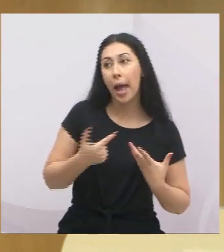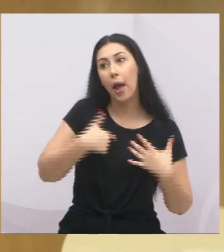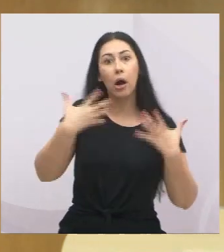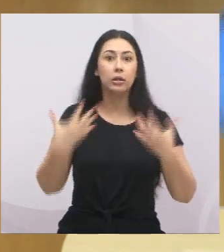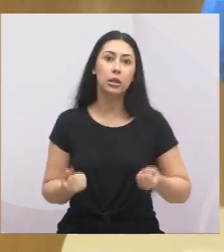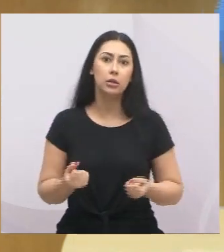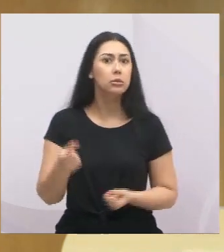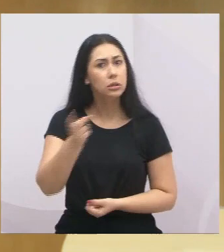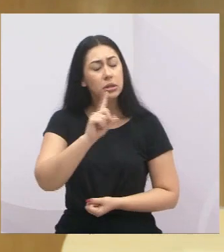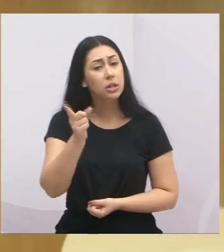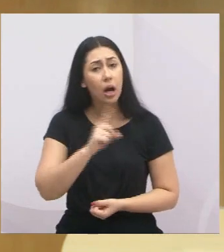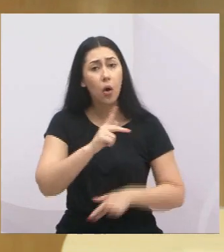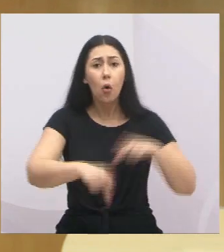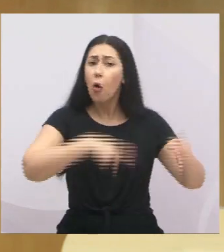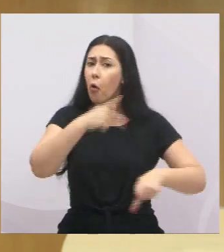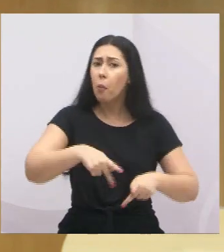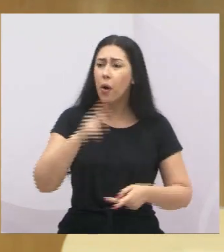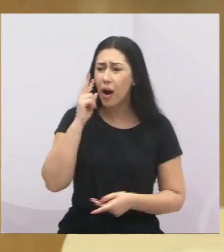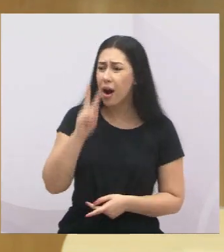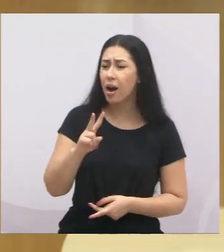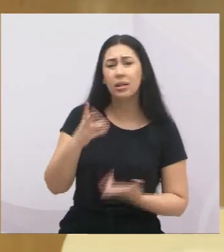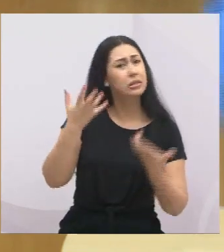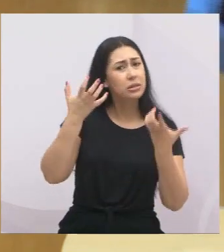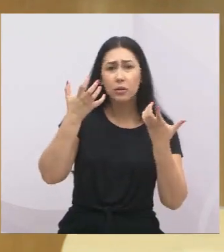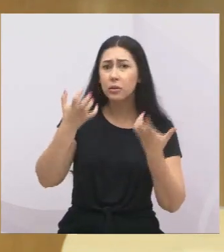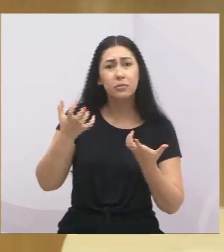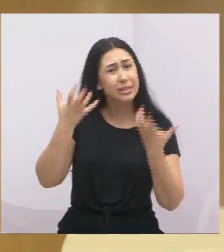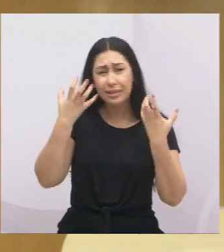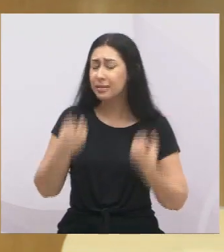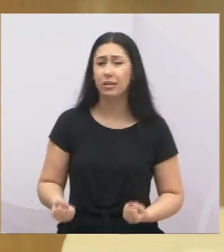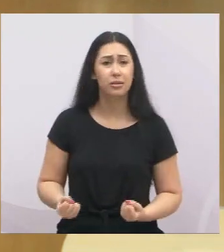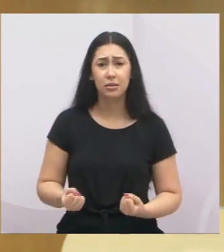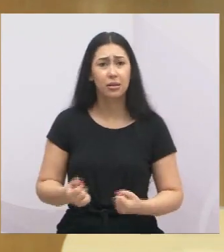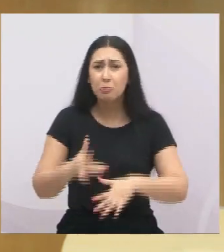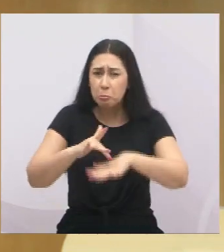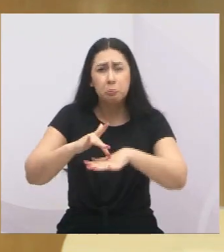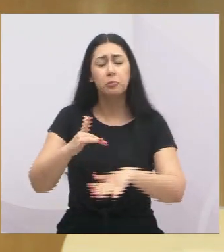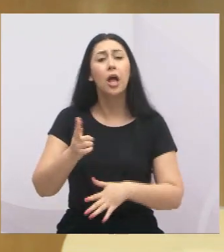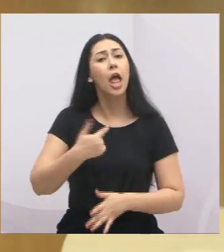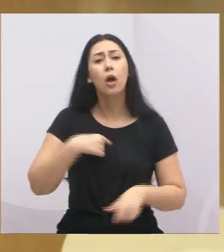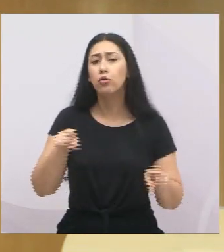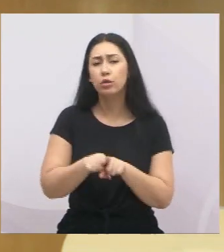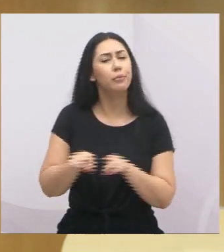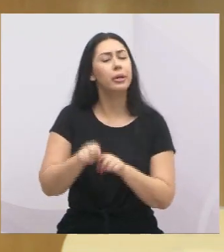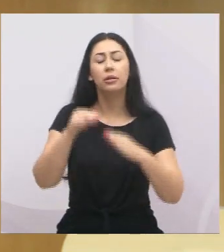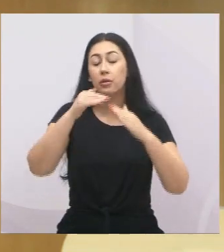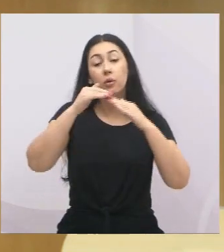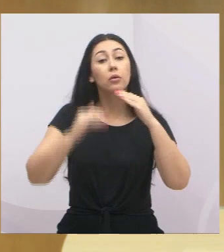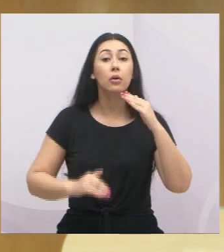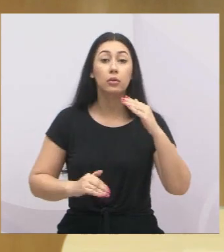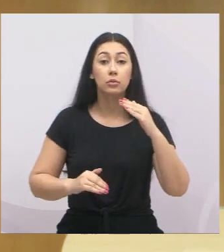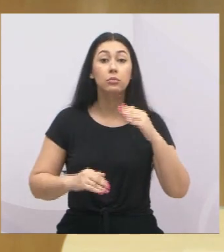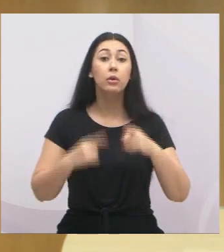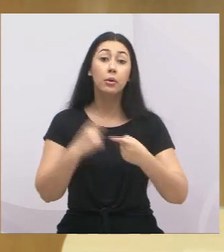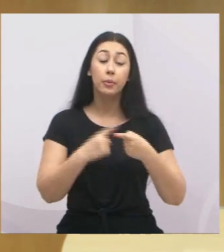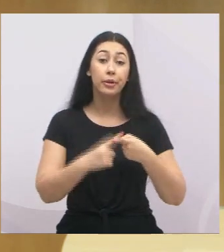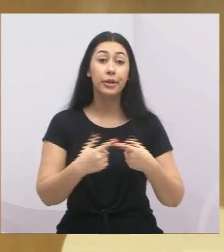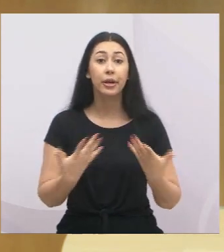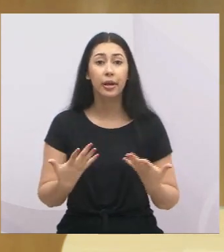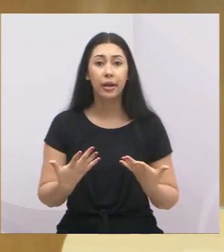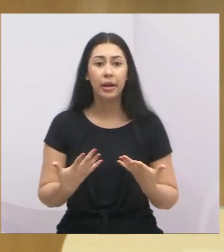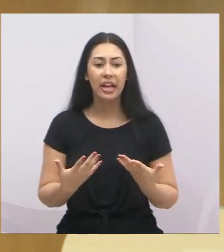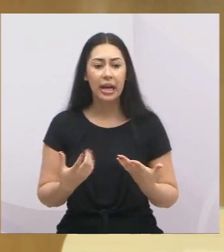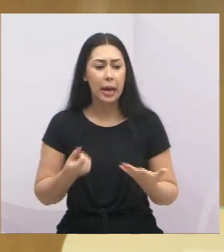população está indignada com o que está acontecendo lá. E vai ficar aqui o repúdio desse vereador. Porque, afinal de contas, por que está